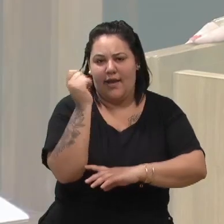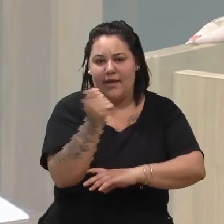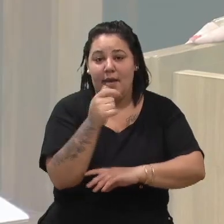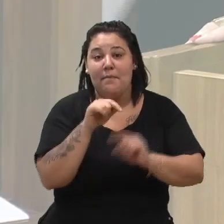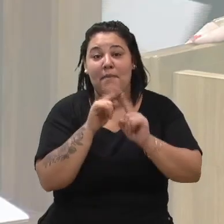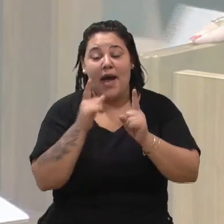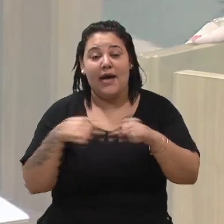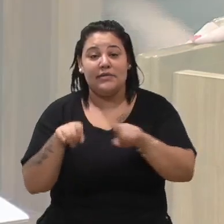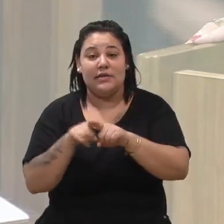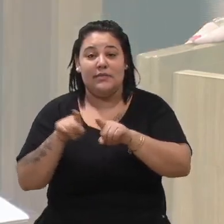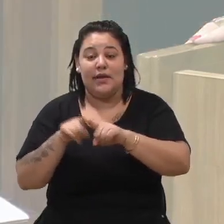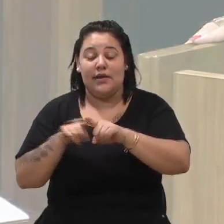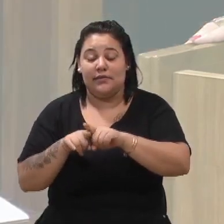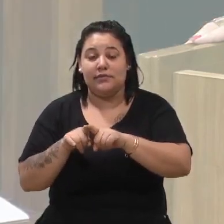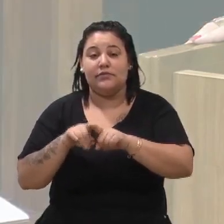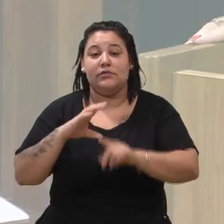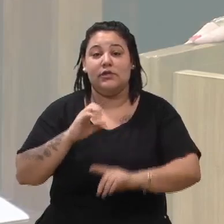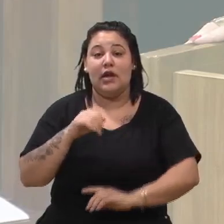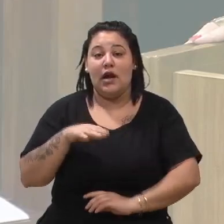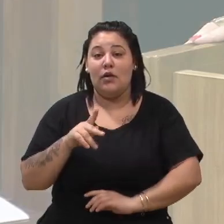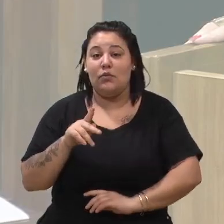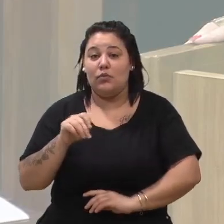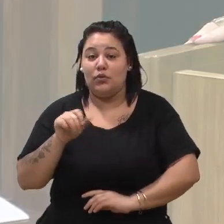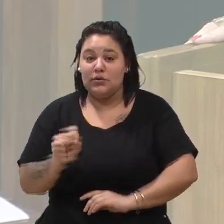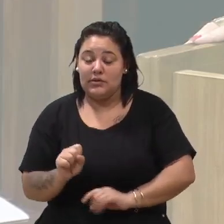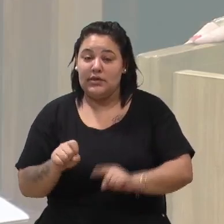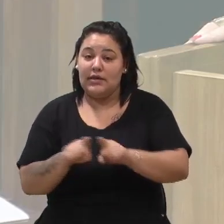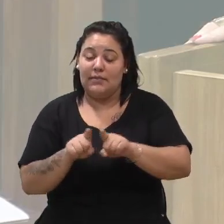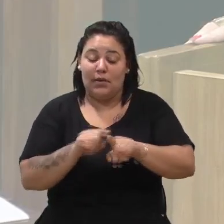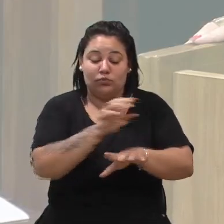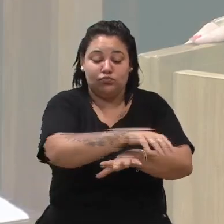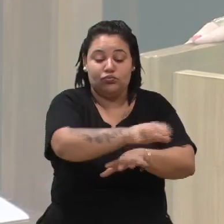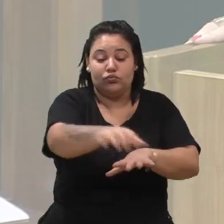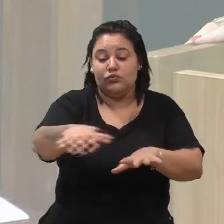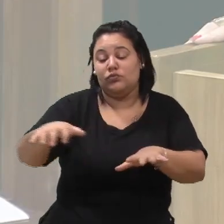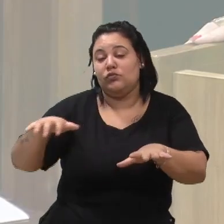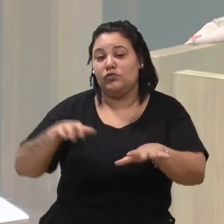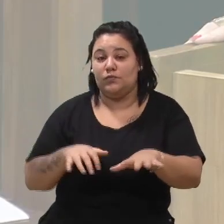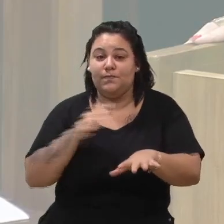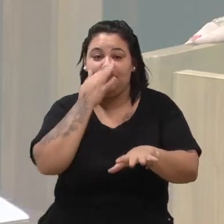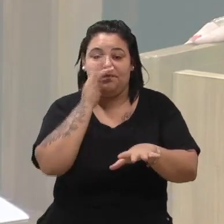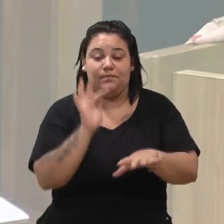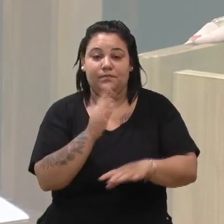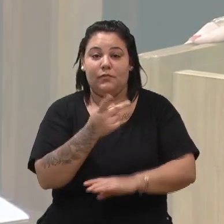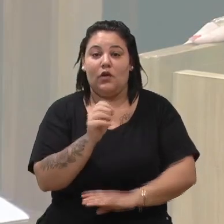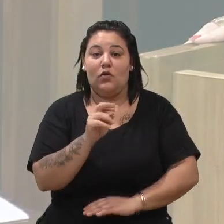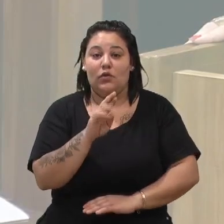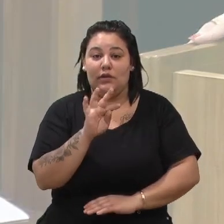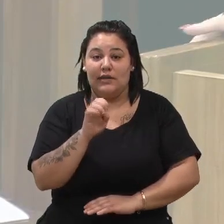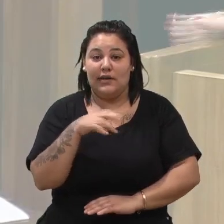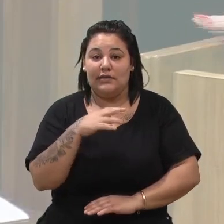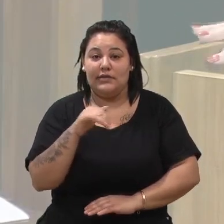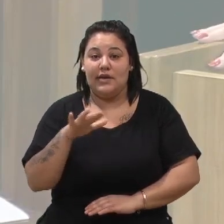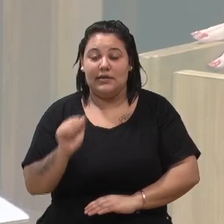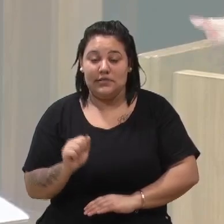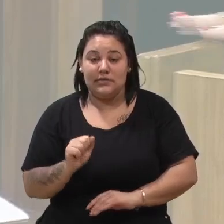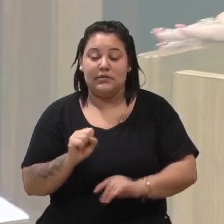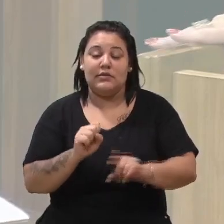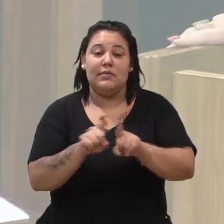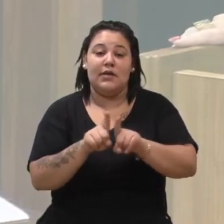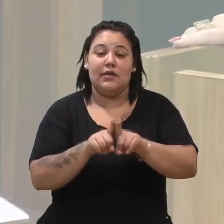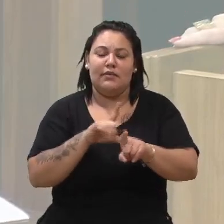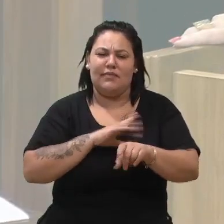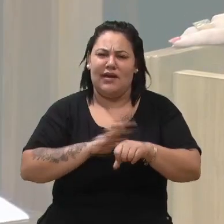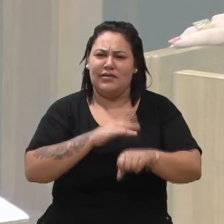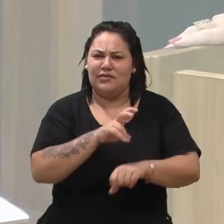da serra e a região das Hortênsias. São mais de 50 municípios, e esta luta está